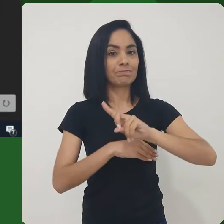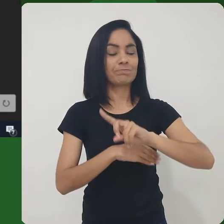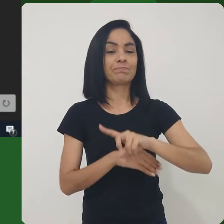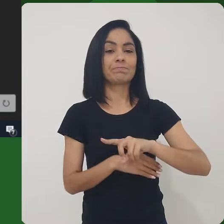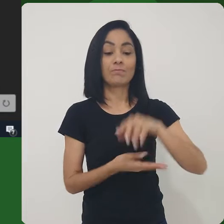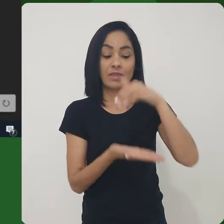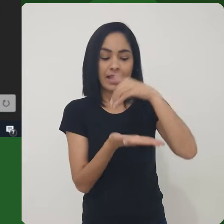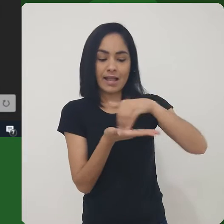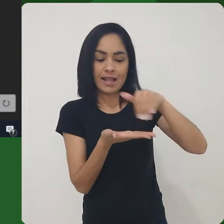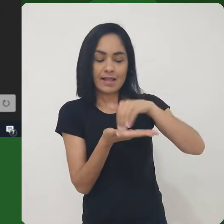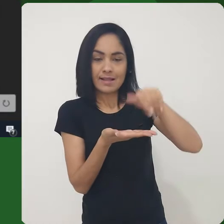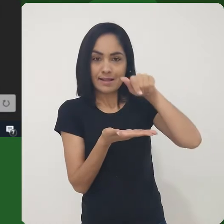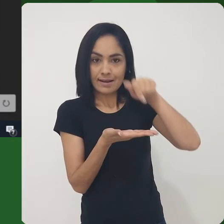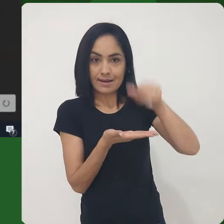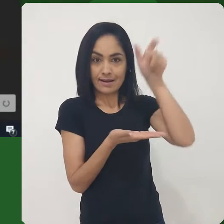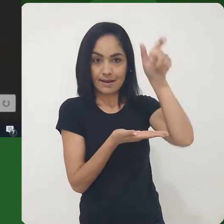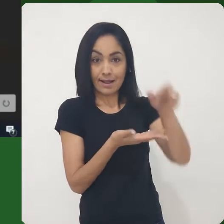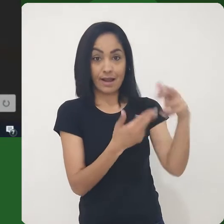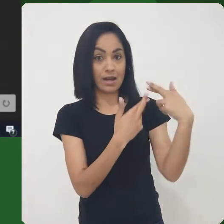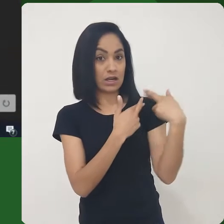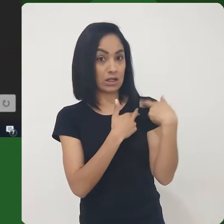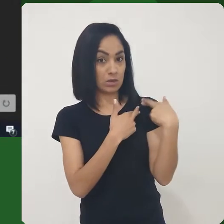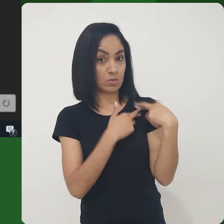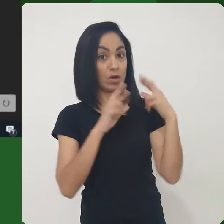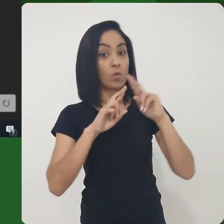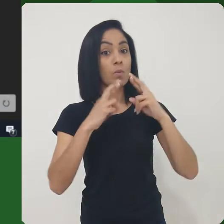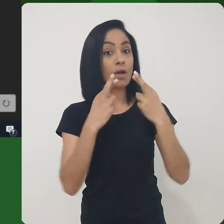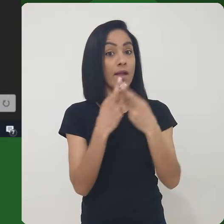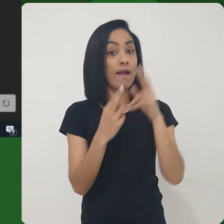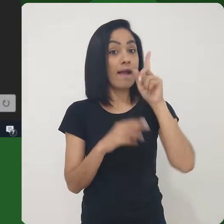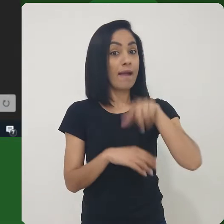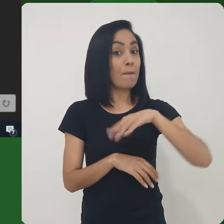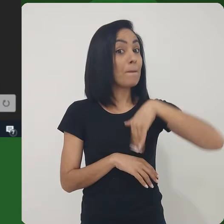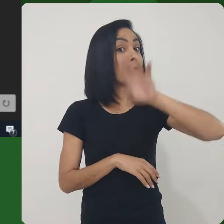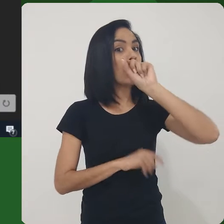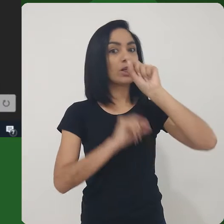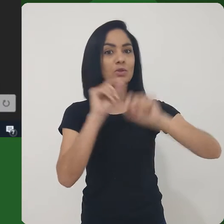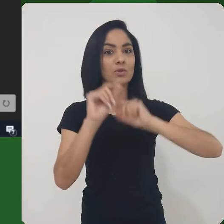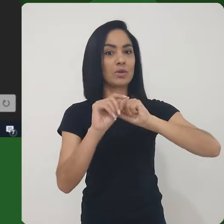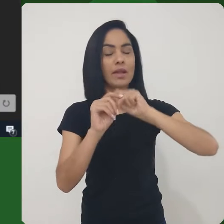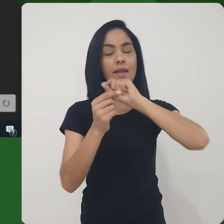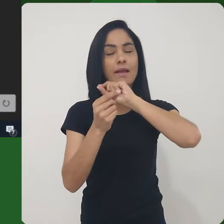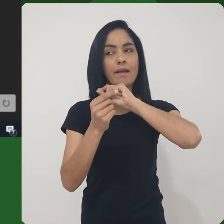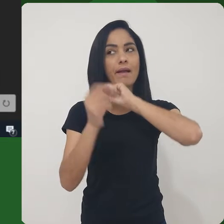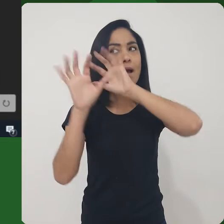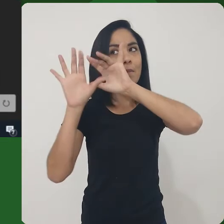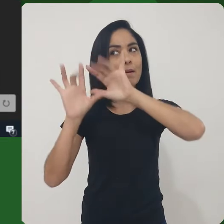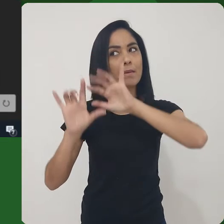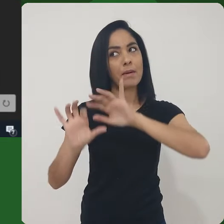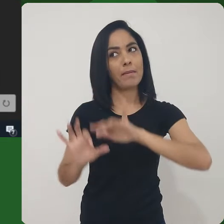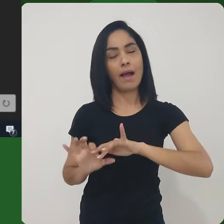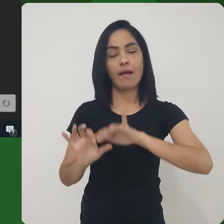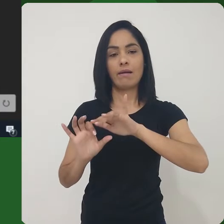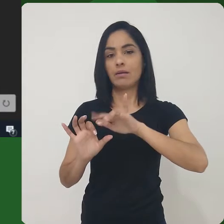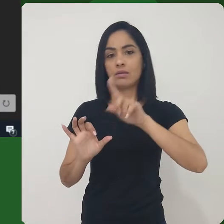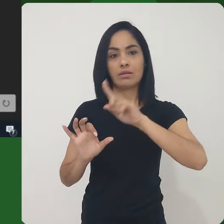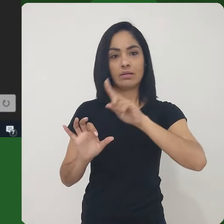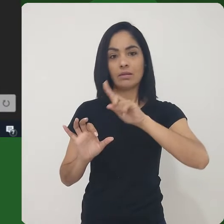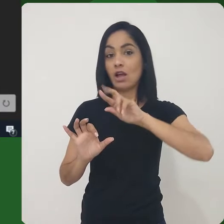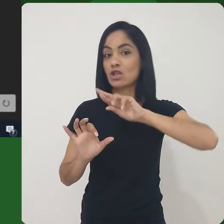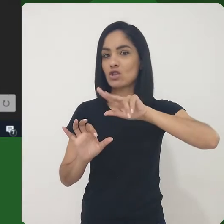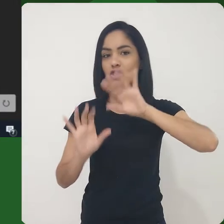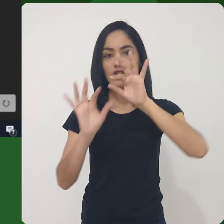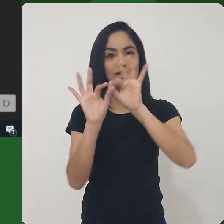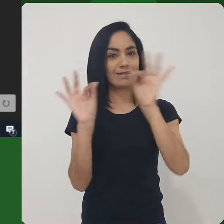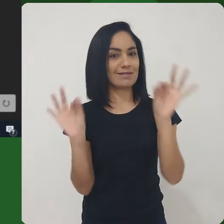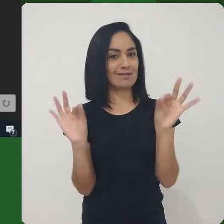Então, a secretariar uma reunião, né, é muito mais do que tomar notas e posteriormente preparar